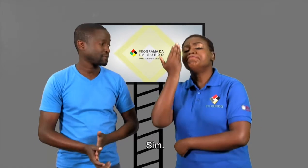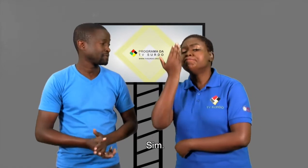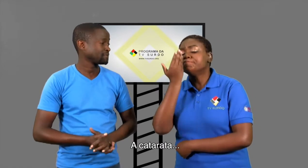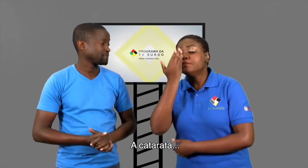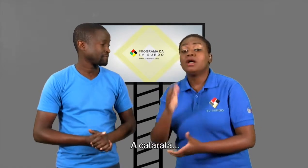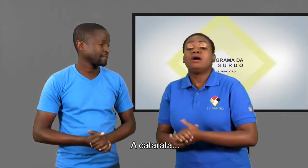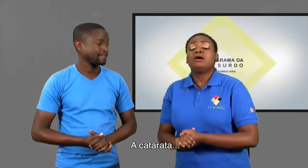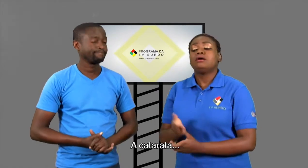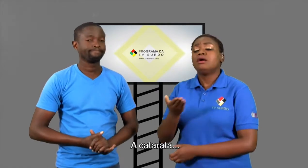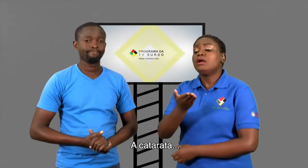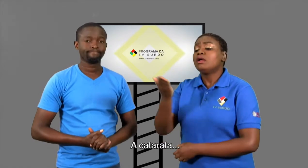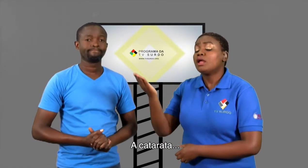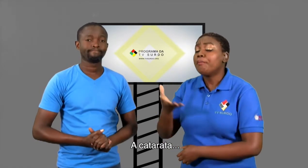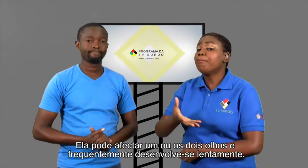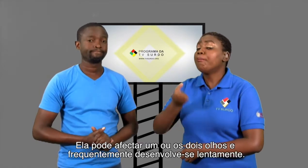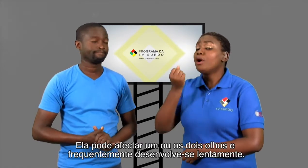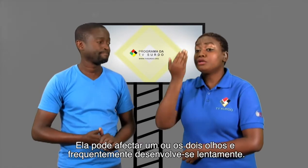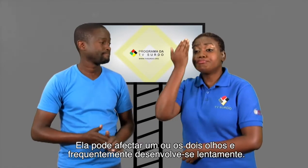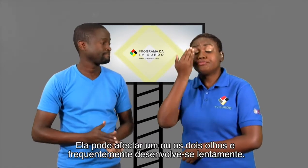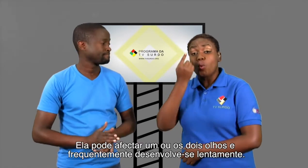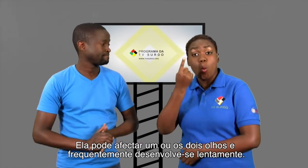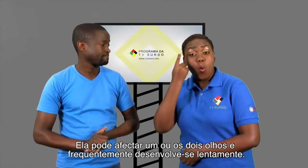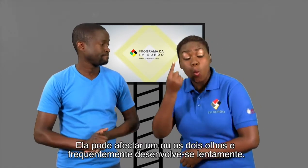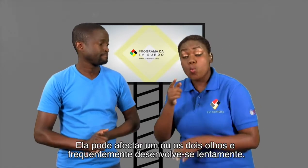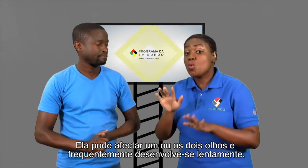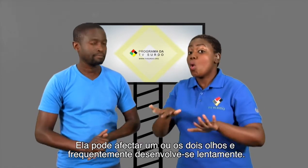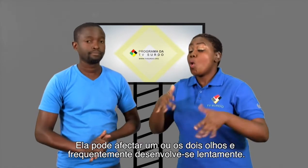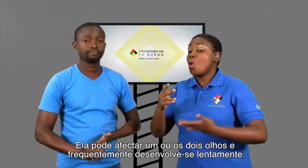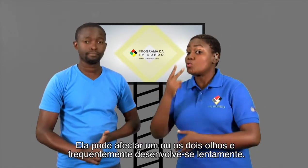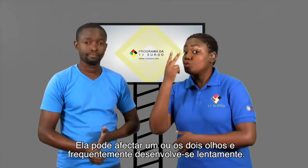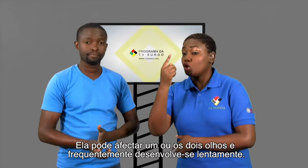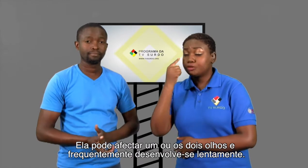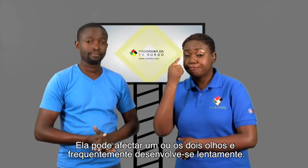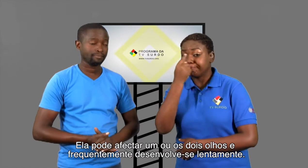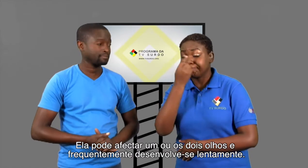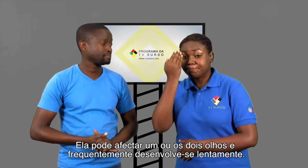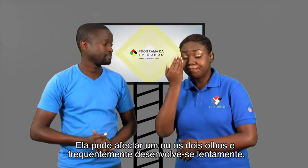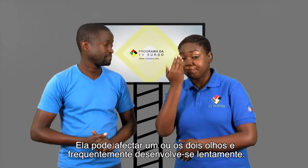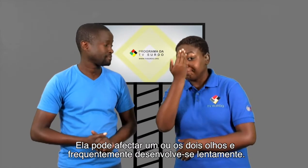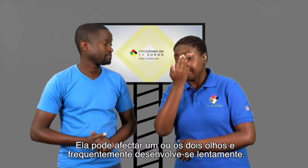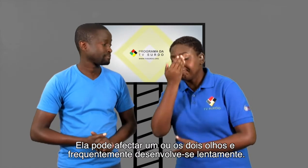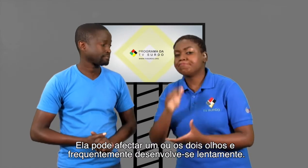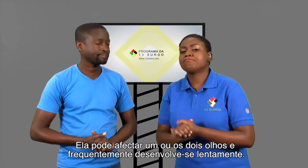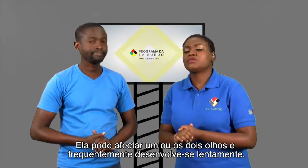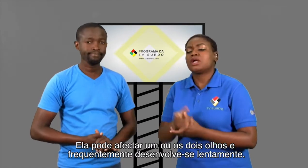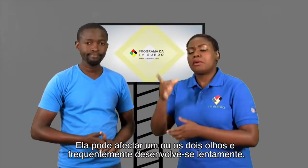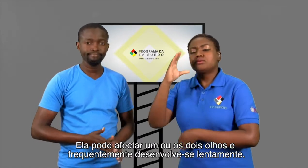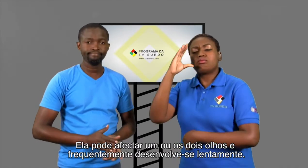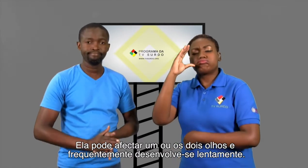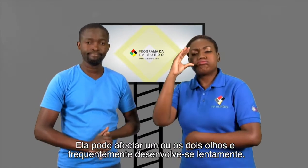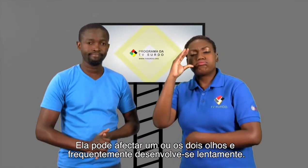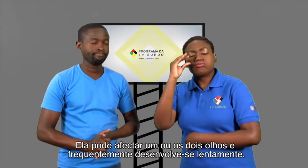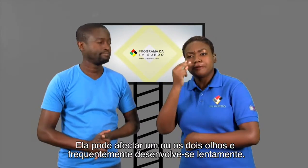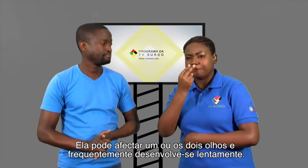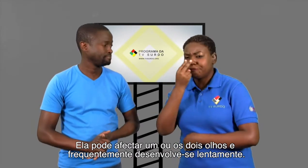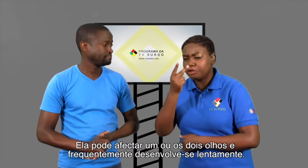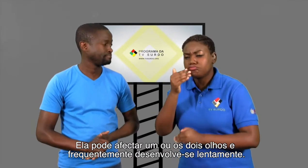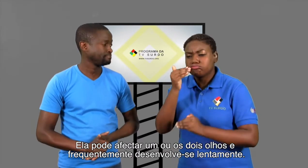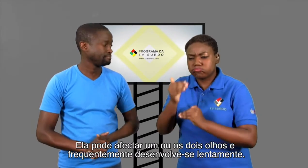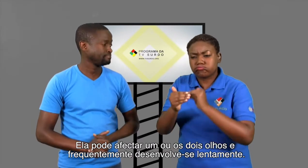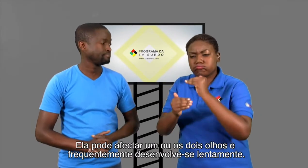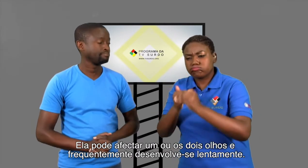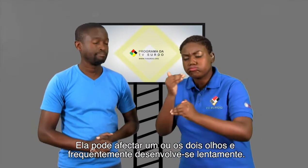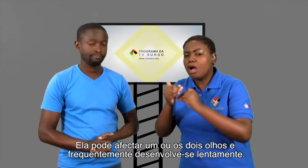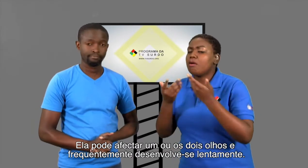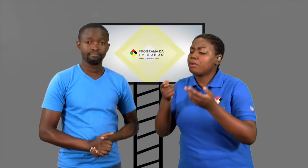Sim, a catarata. Ela pode afetar um ou os dois olhos e frequentemente desenvolve-se